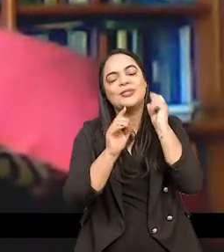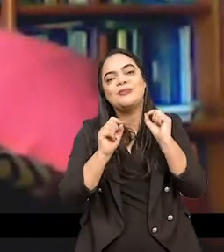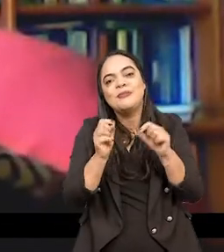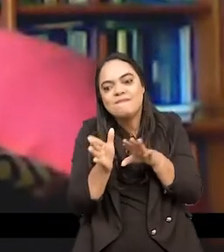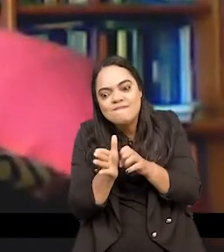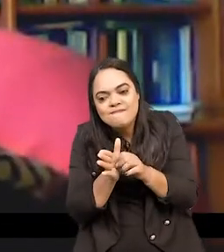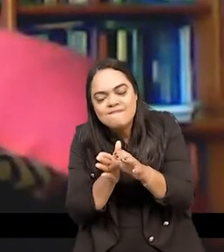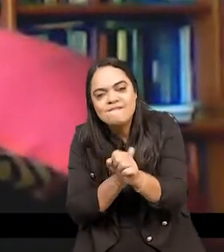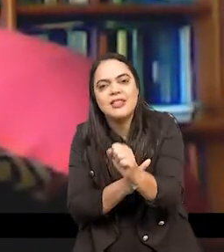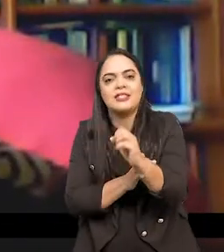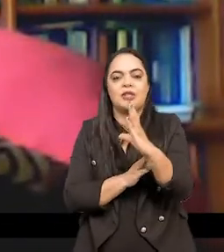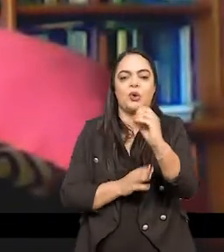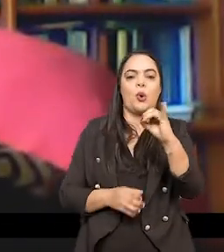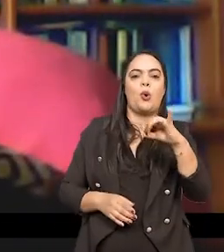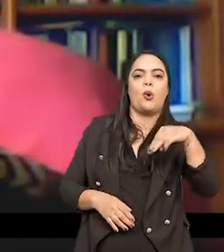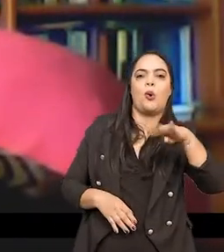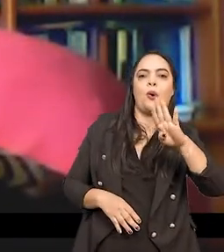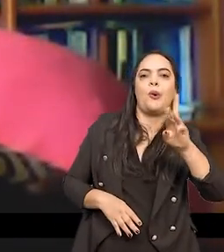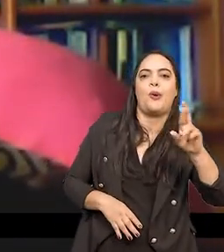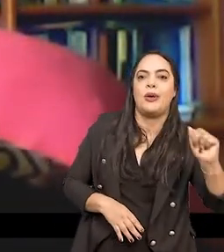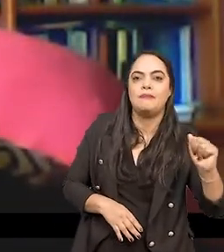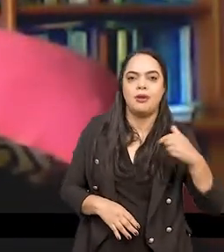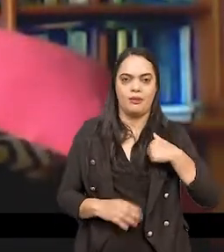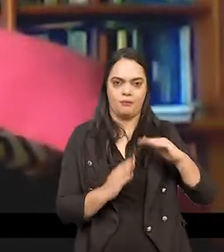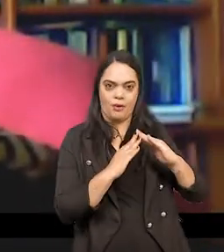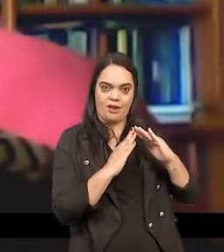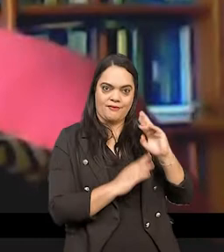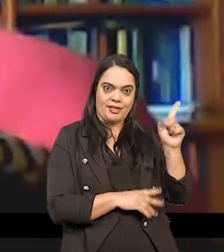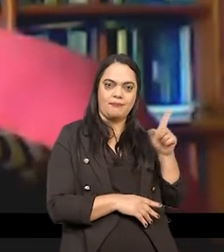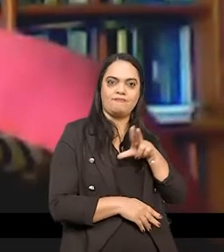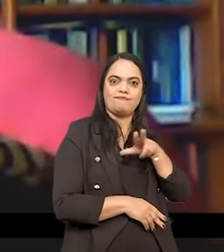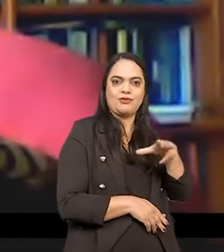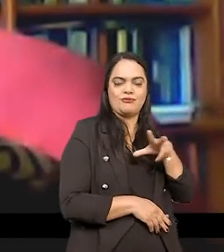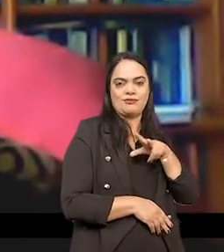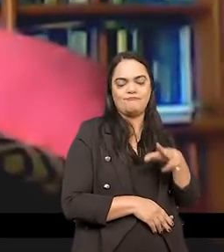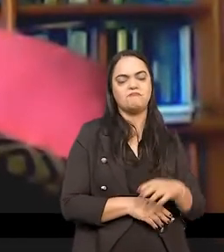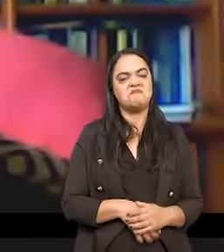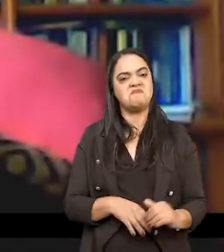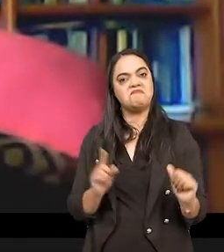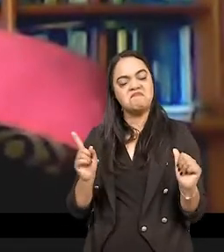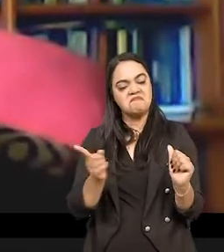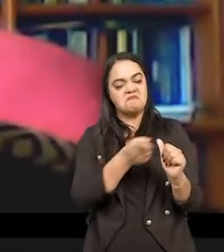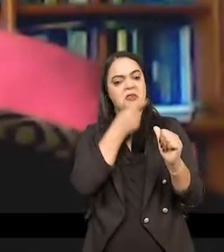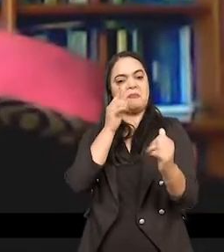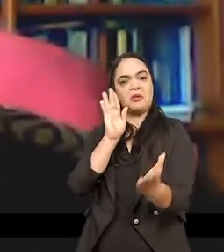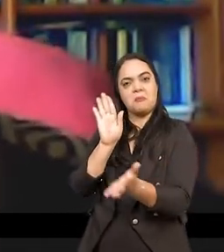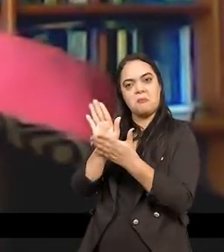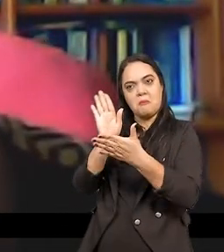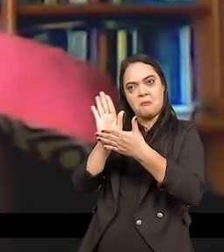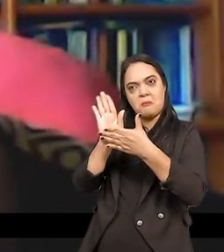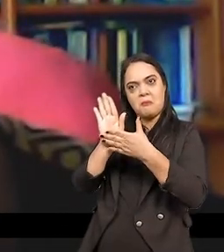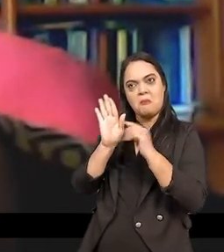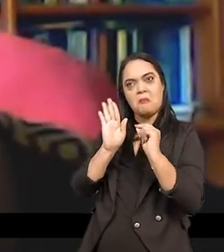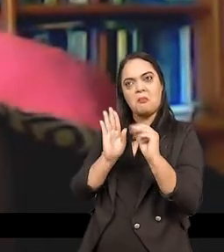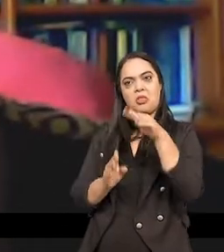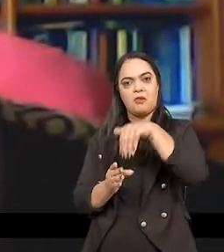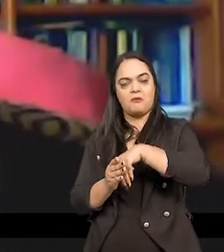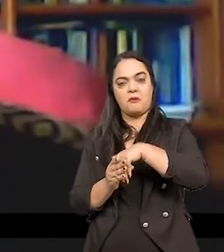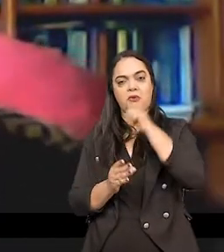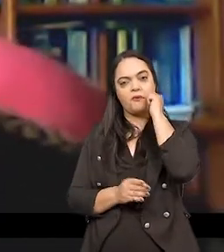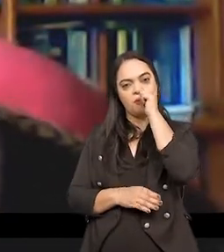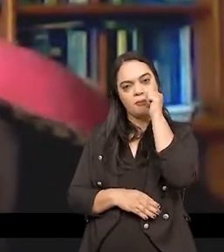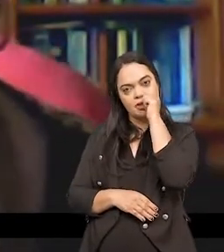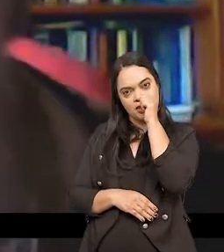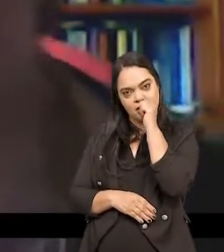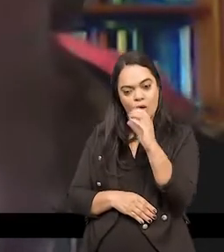pesquisando em Coimbra, quando morava lá, a primeira proposta de voto feminino do Ocidente. E